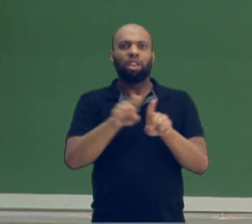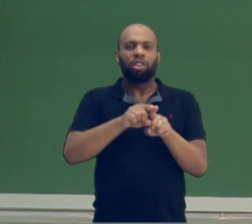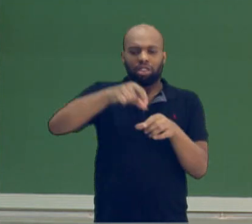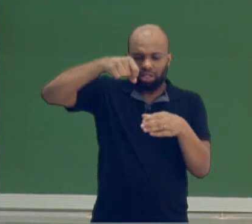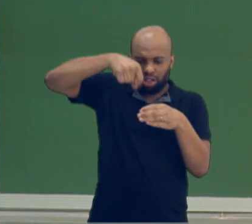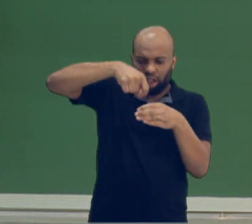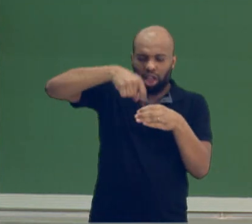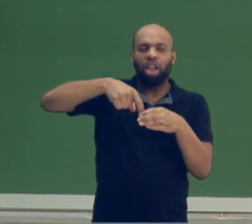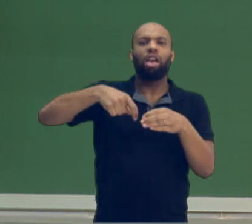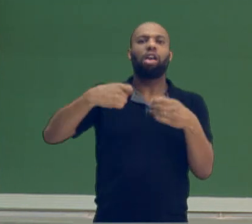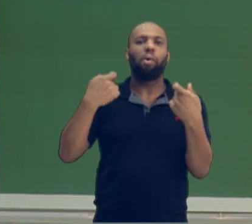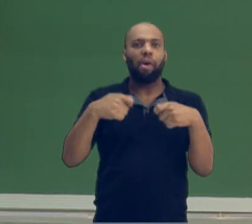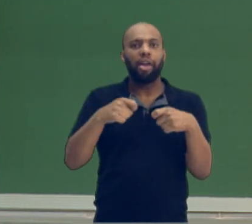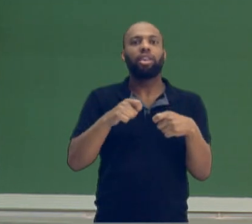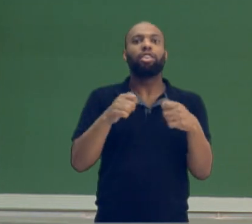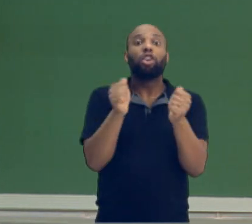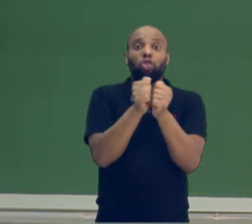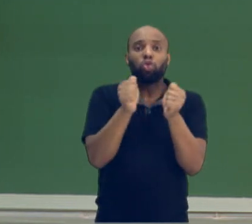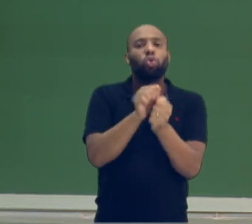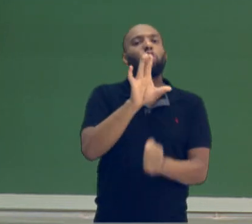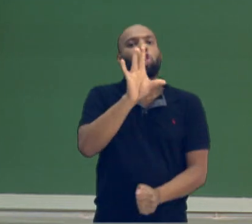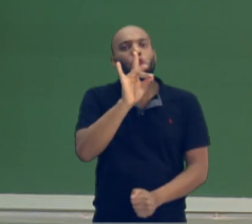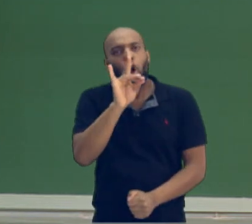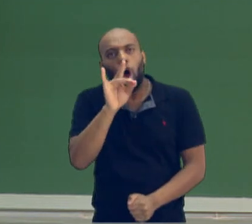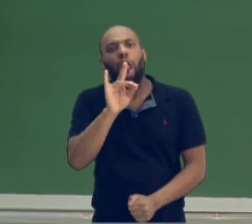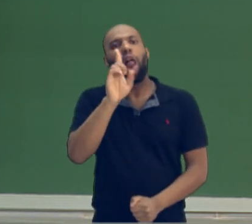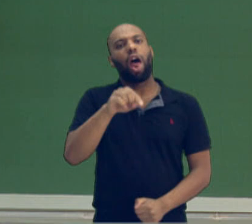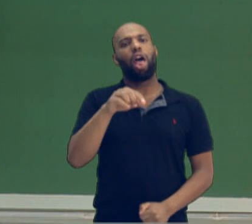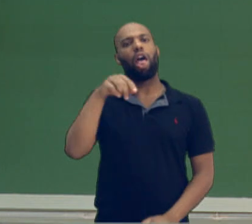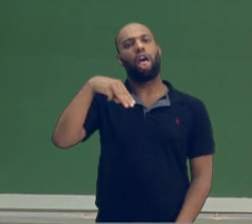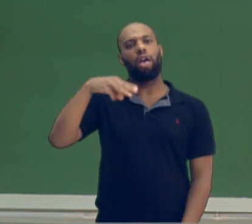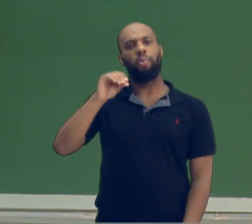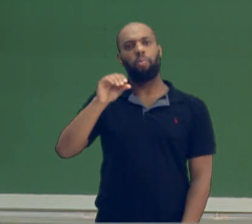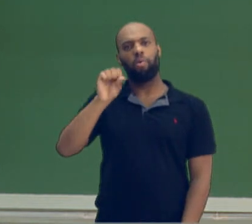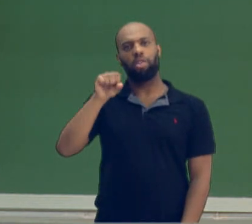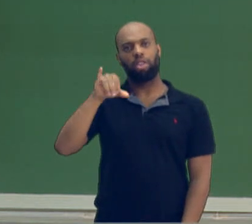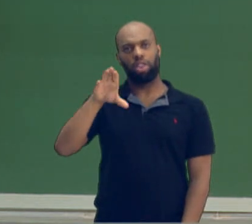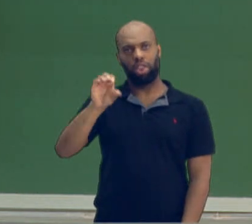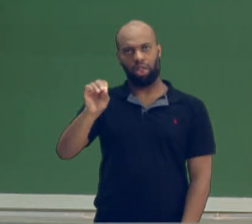sejam colocados, colados e rejuntados, são mosaicos.